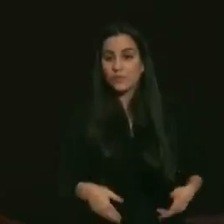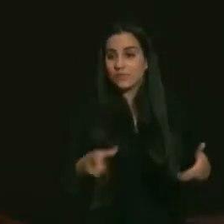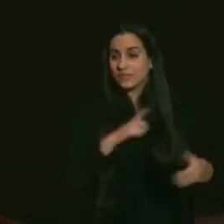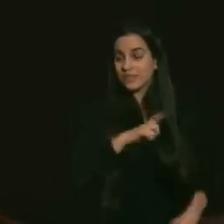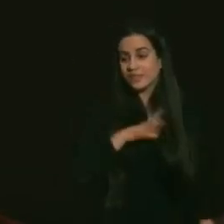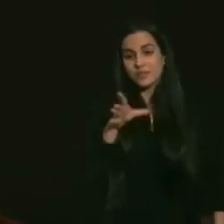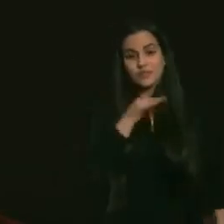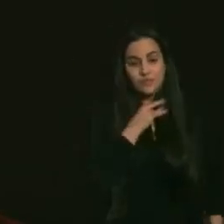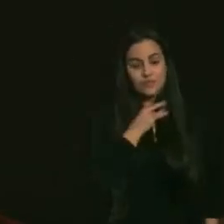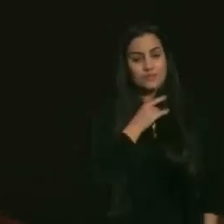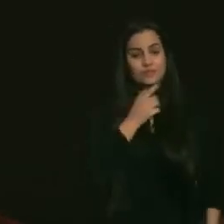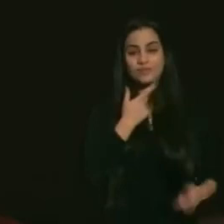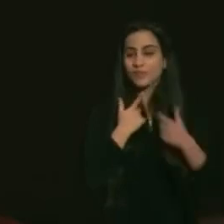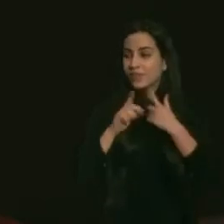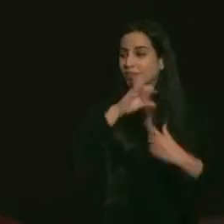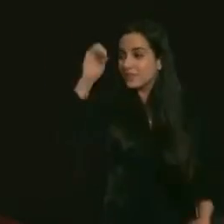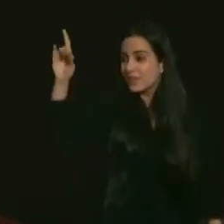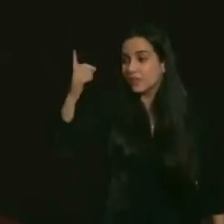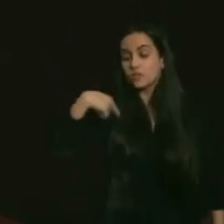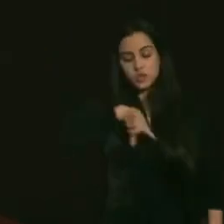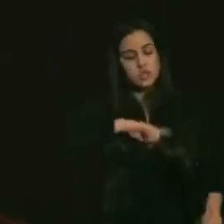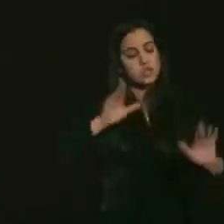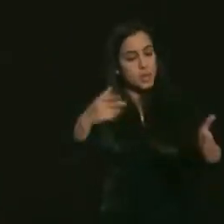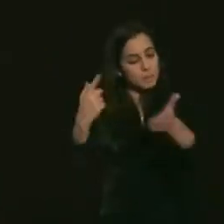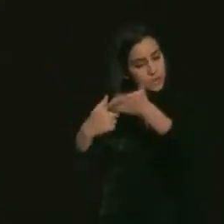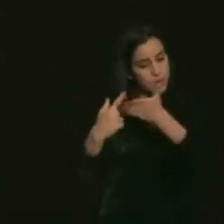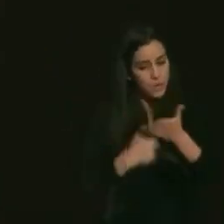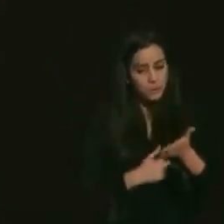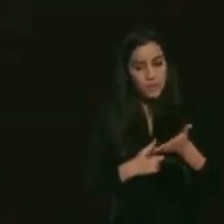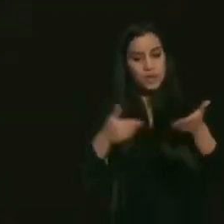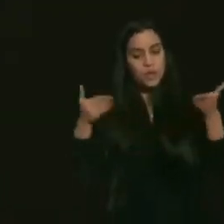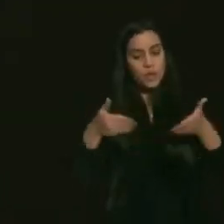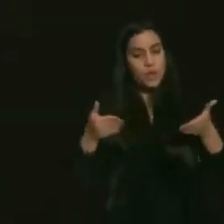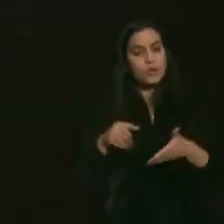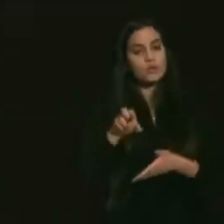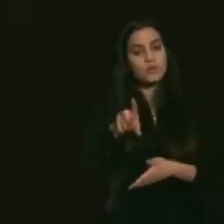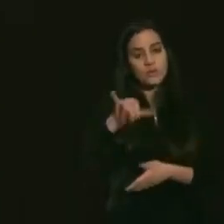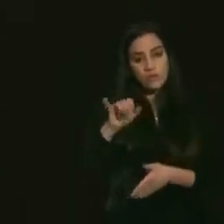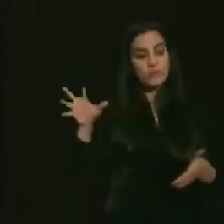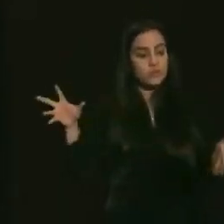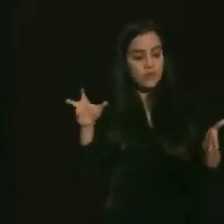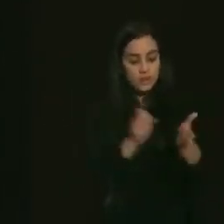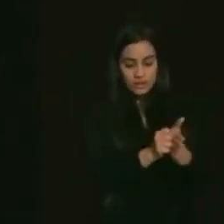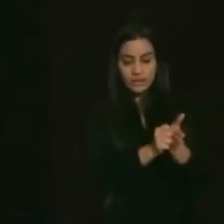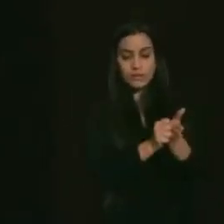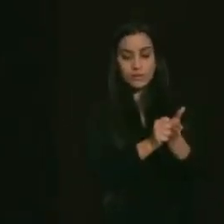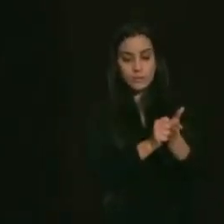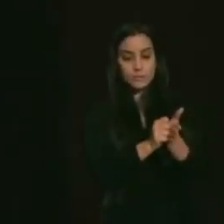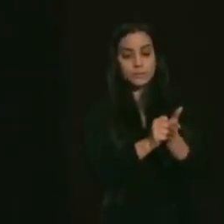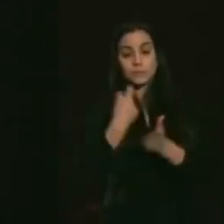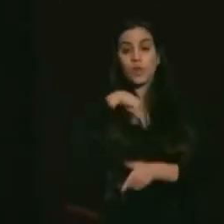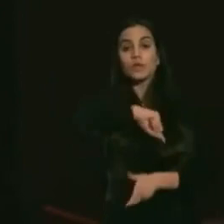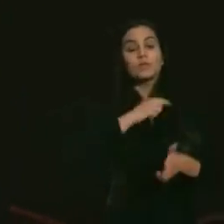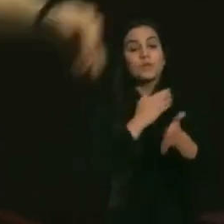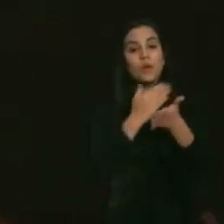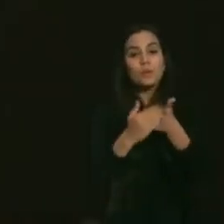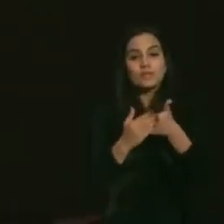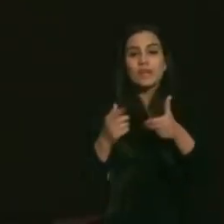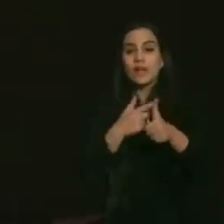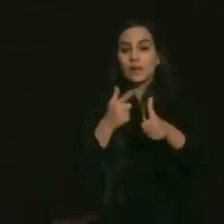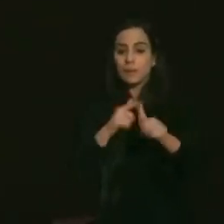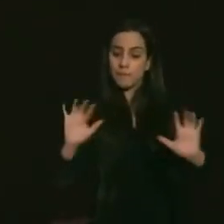sedentos. Nós já combinamos. Hoje aqui você vai poder se inscrever. Vamos começar a primeira